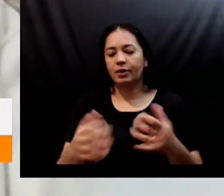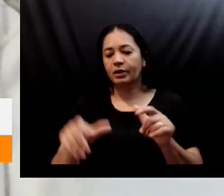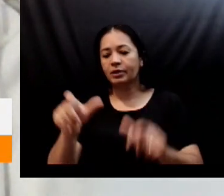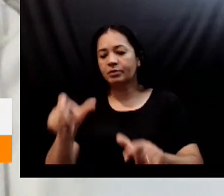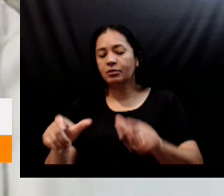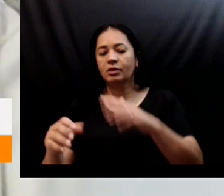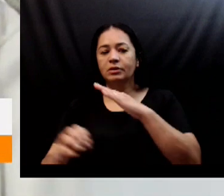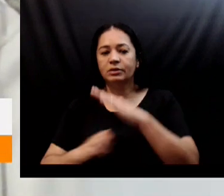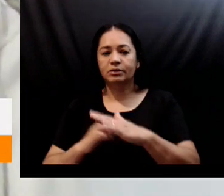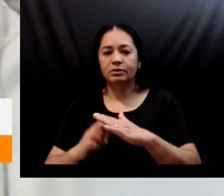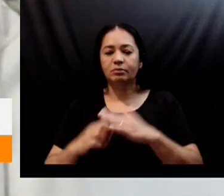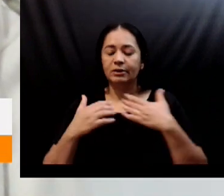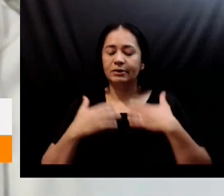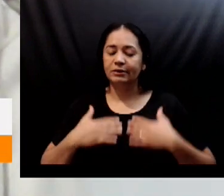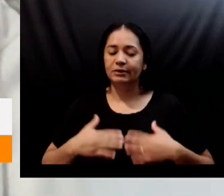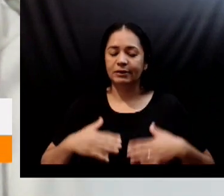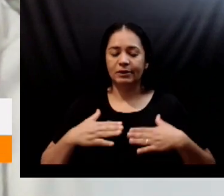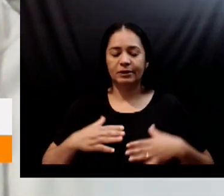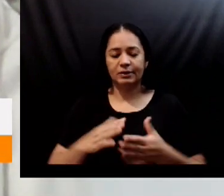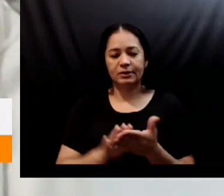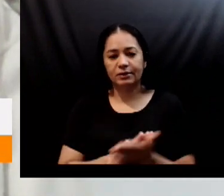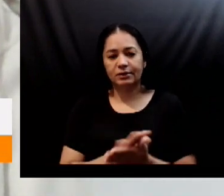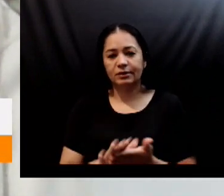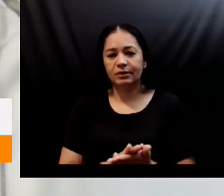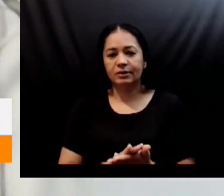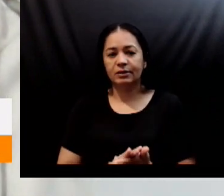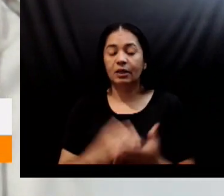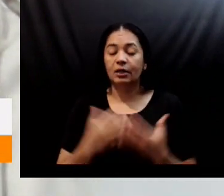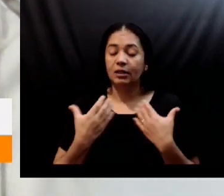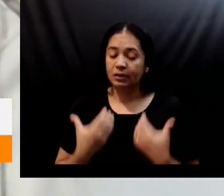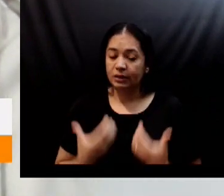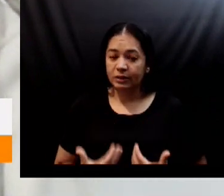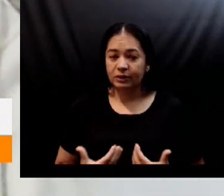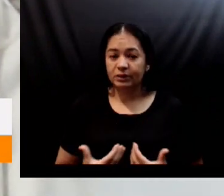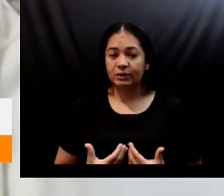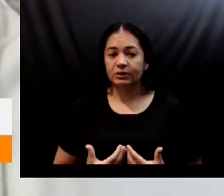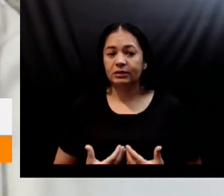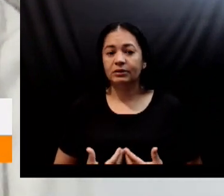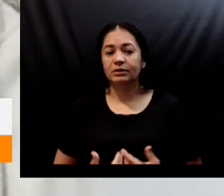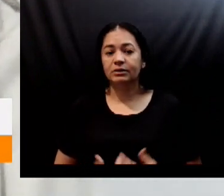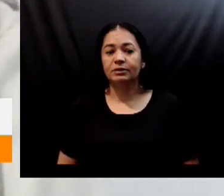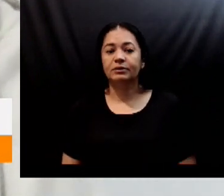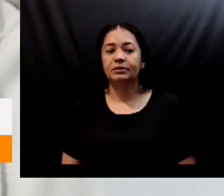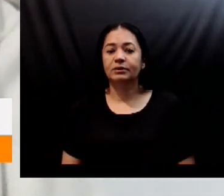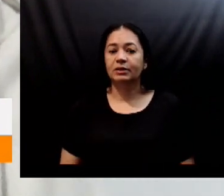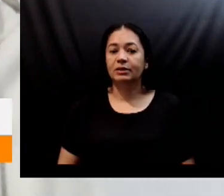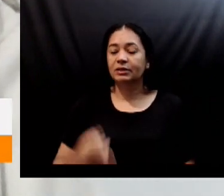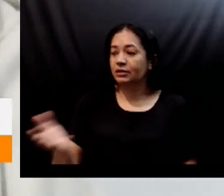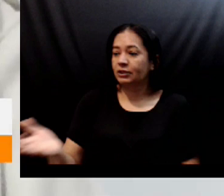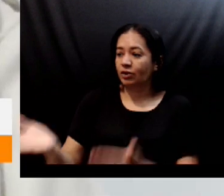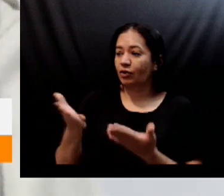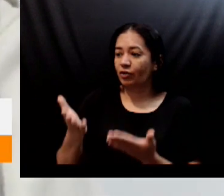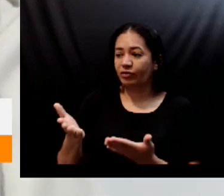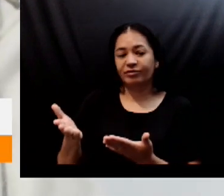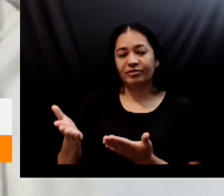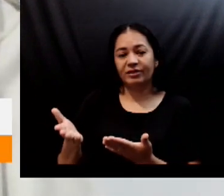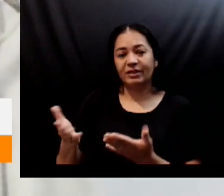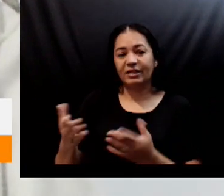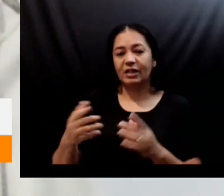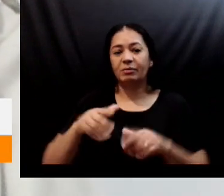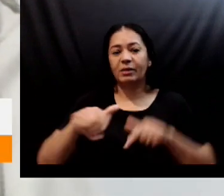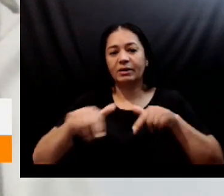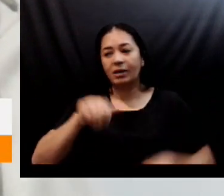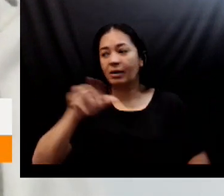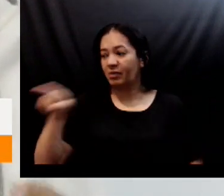descansam. Estão mega cansados e se chamarem para fazer uma hora extra, eles vão, porque muitas das vezes estão com medo de